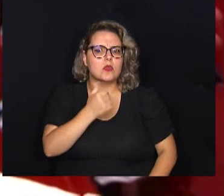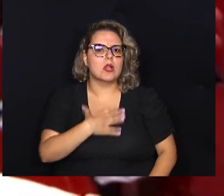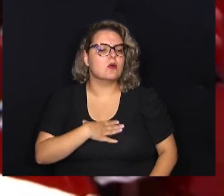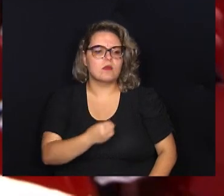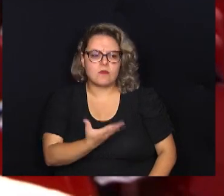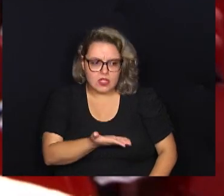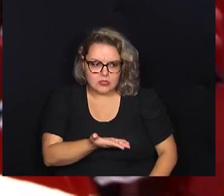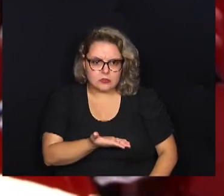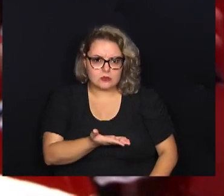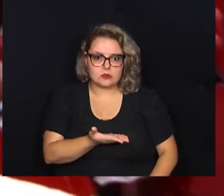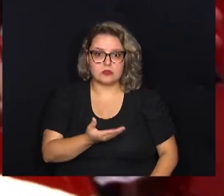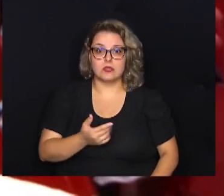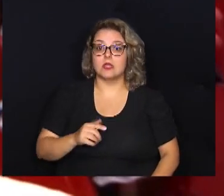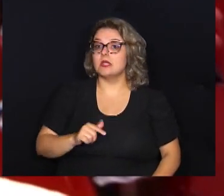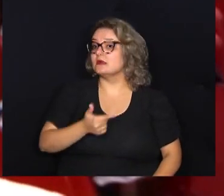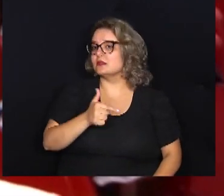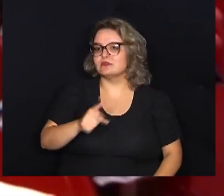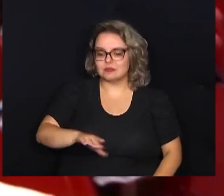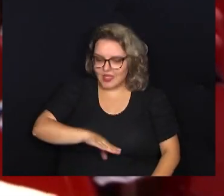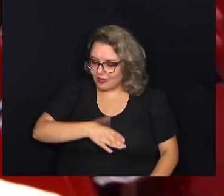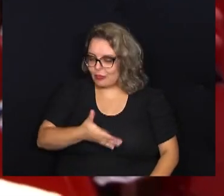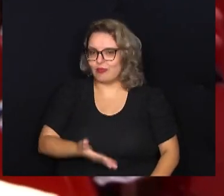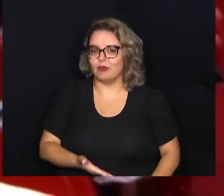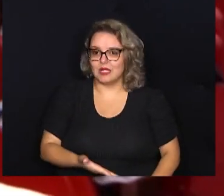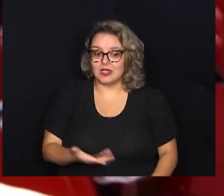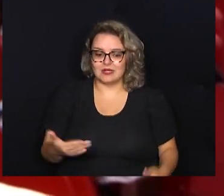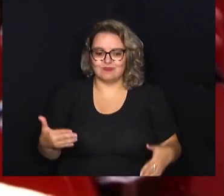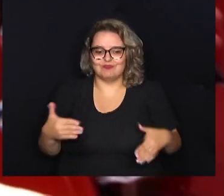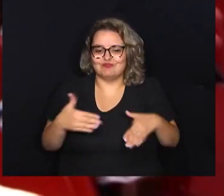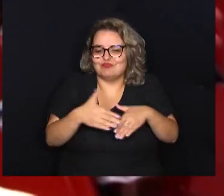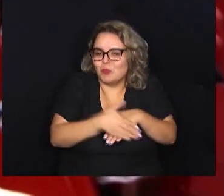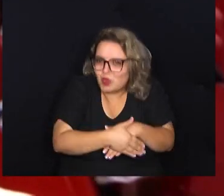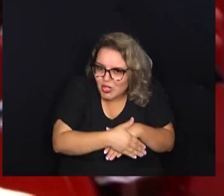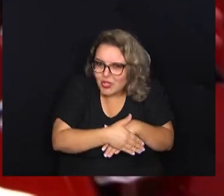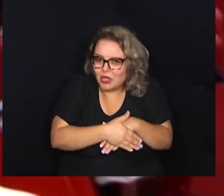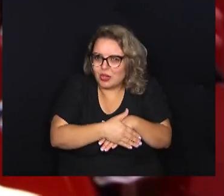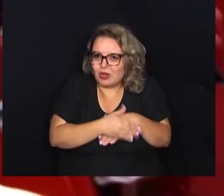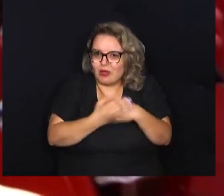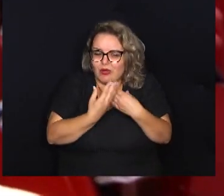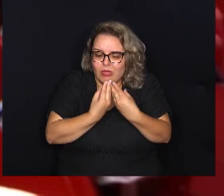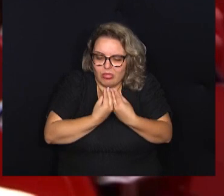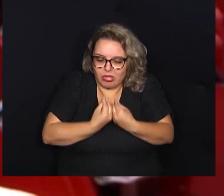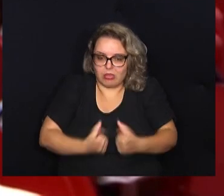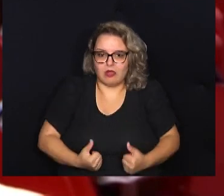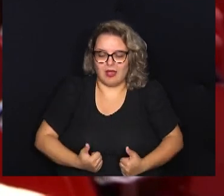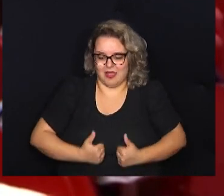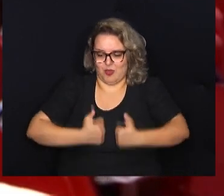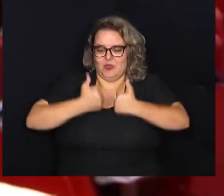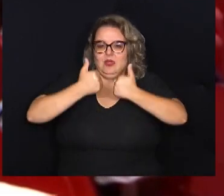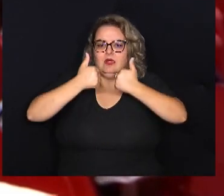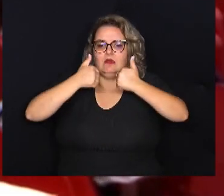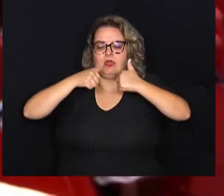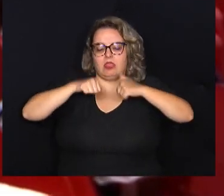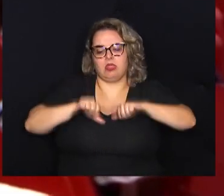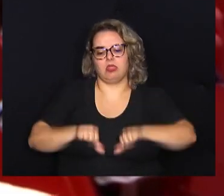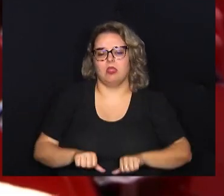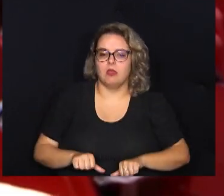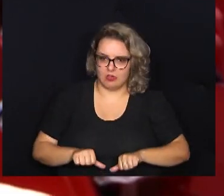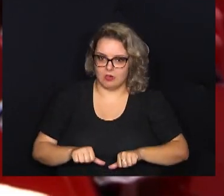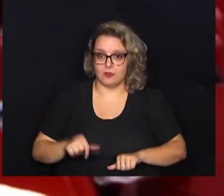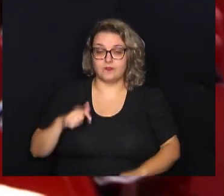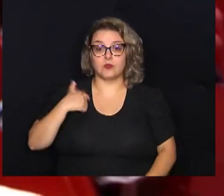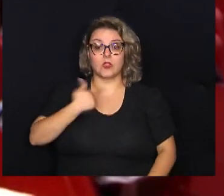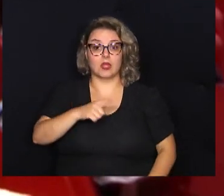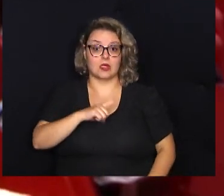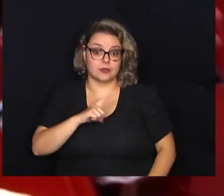ele desencoraja, ele diminui, elimina a autoestima dela. E aí nós temos os